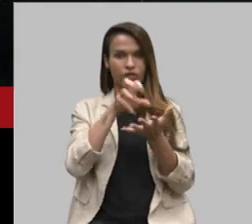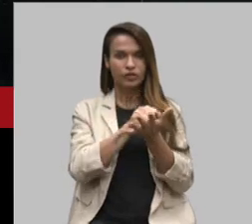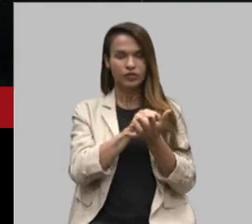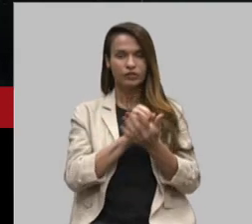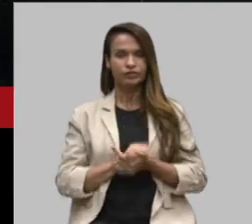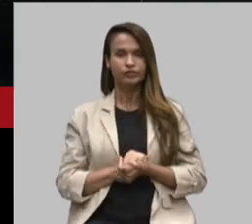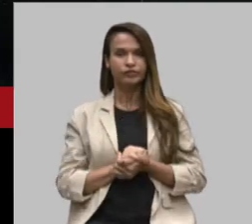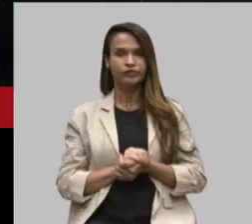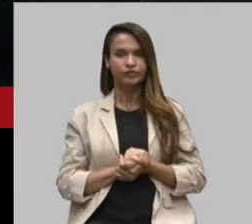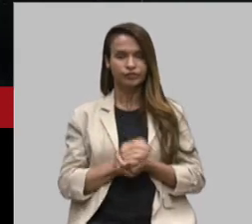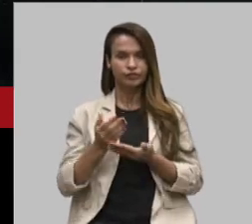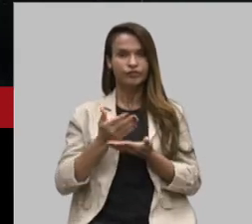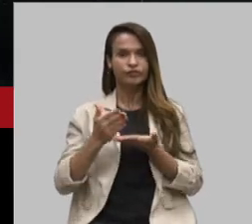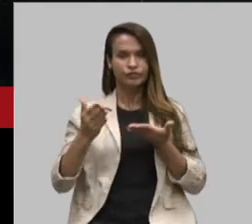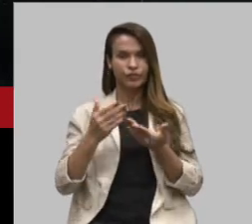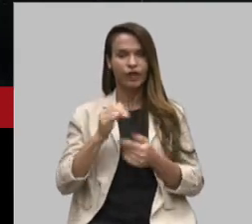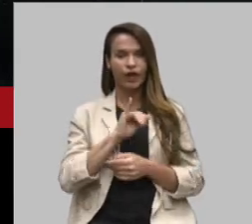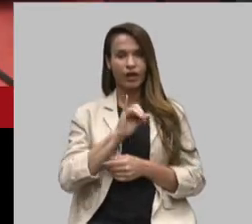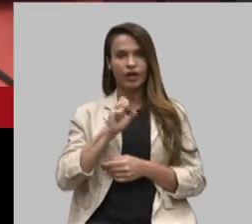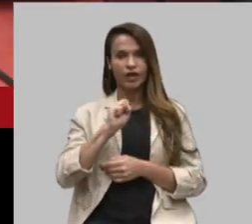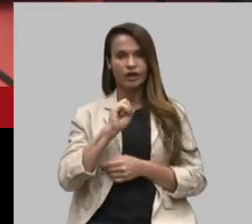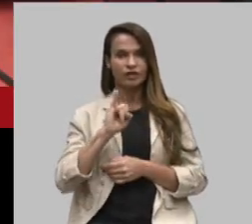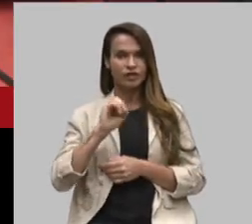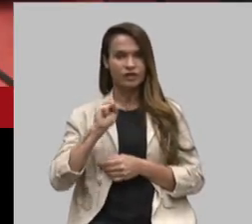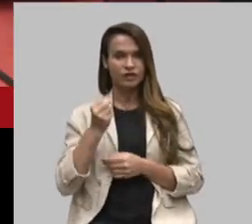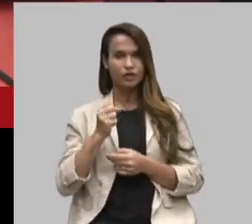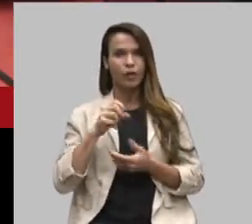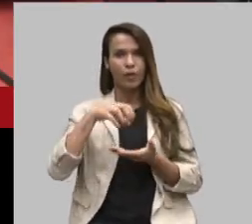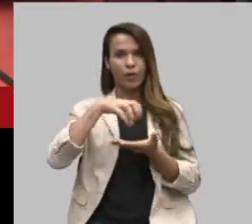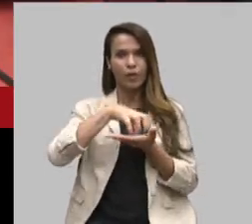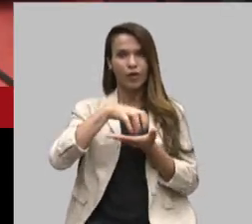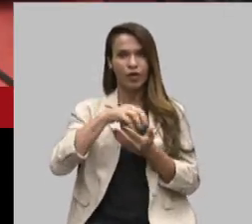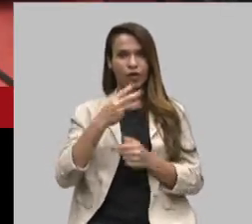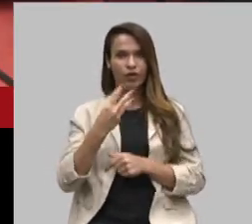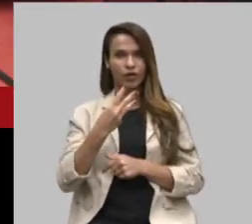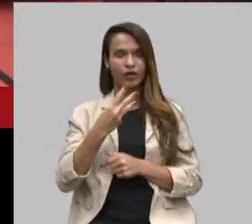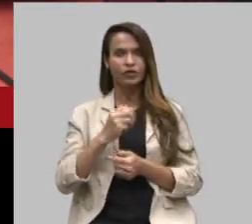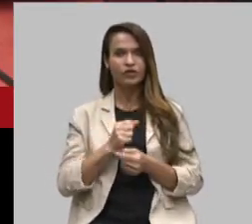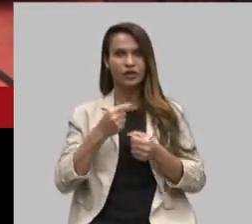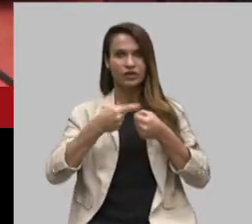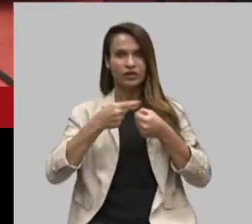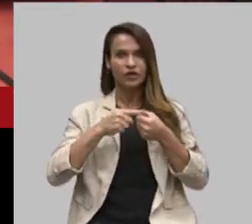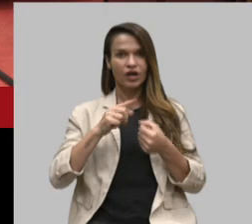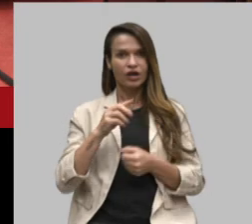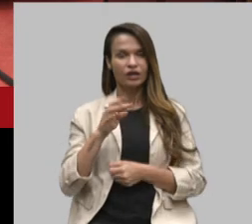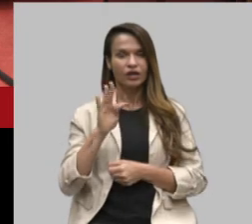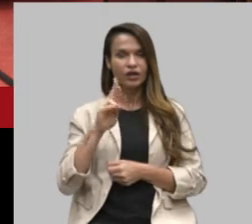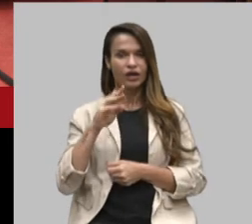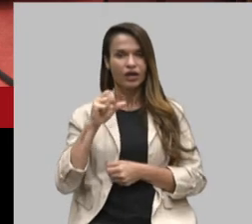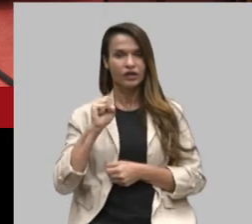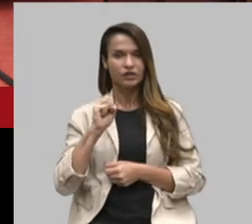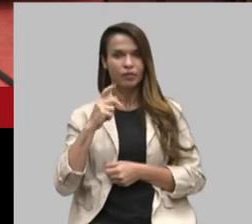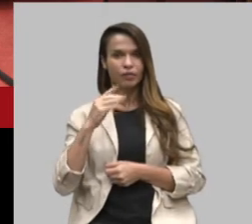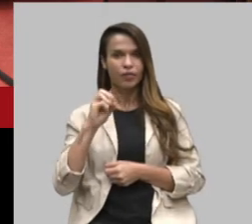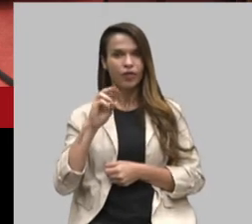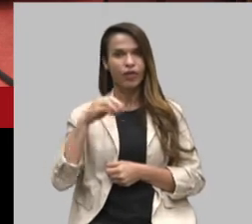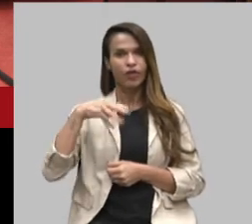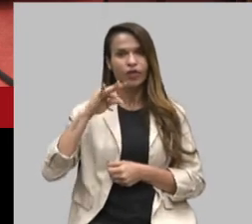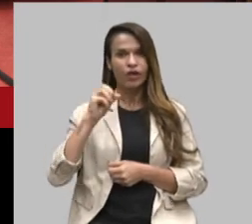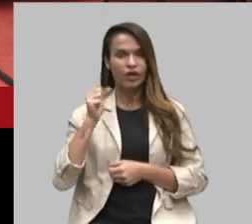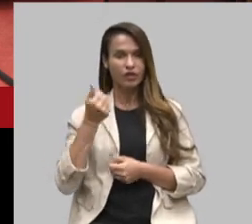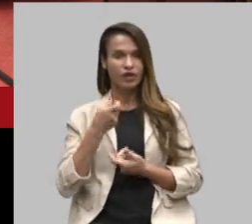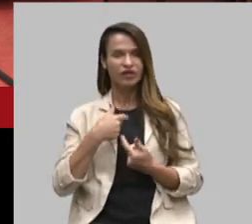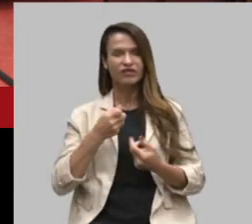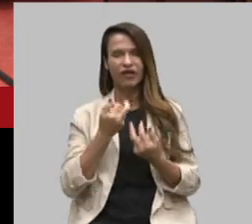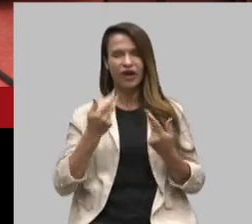meu nome é Isis Andrade sou do Polo Sul 3 Três Pontas eu vou estigar o pensamento com tantos problemas do ensino aprendizagem no